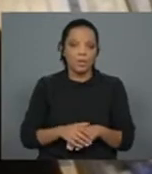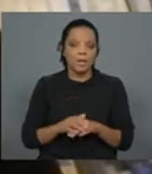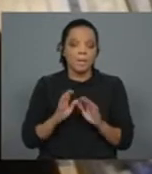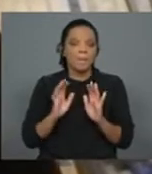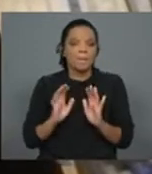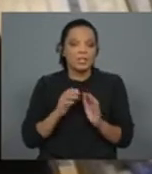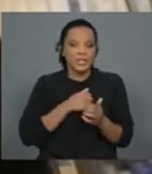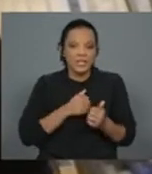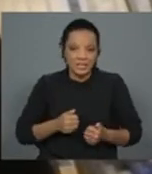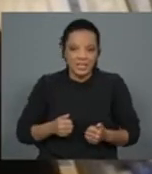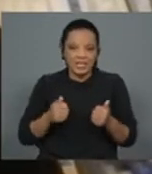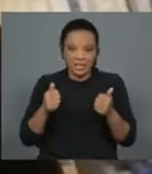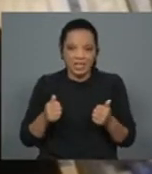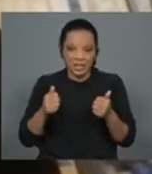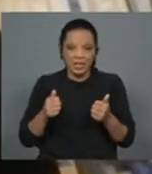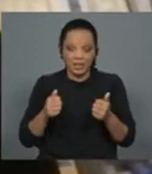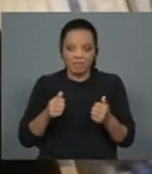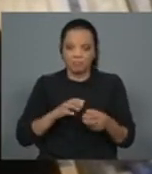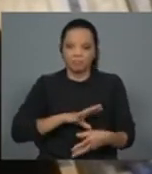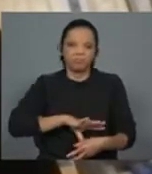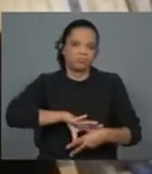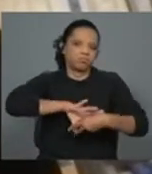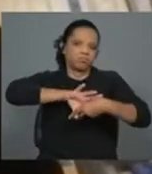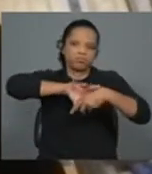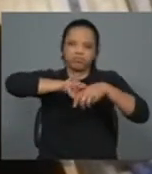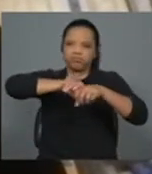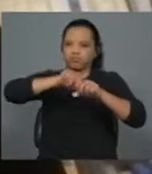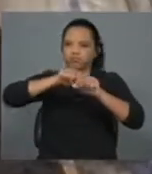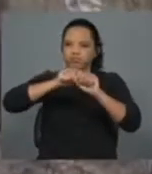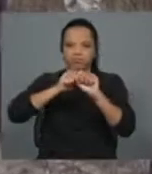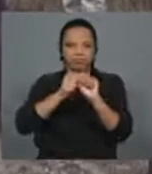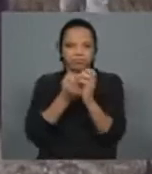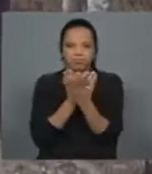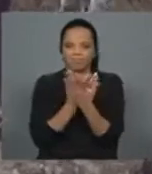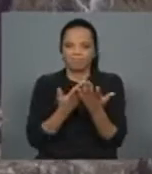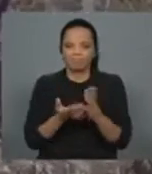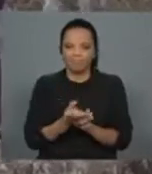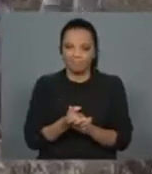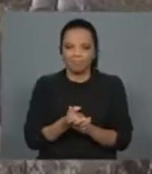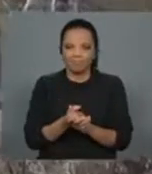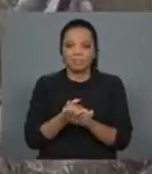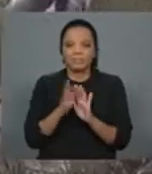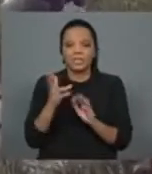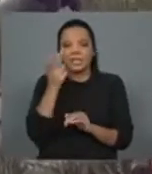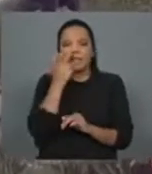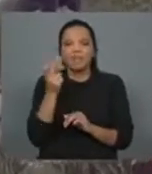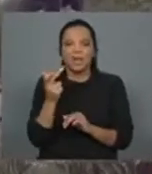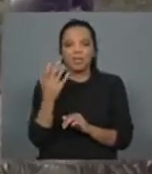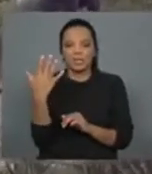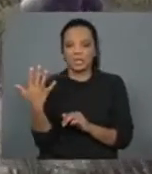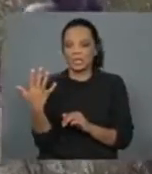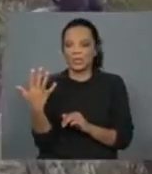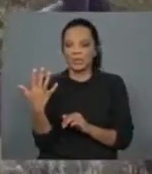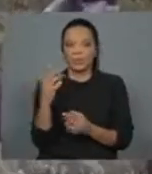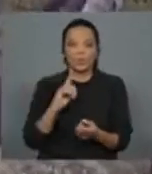a cidade ficou completamente destruída, com uma pequena magnitude. Pelo contrário, podemos